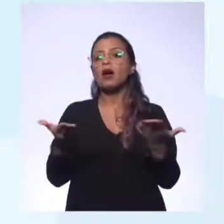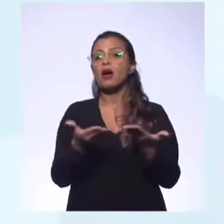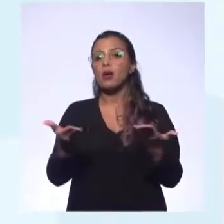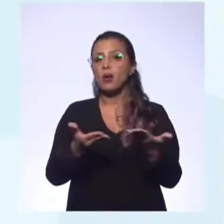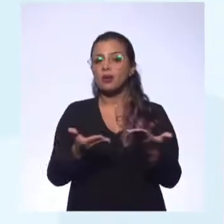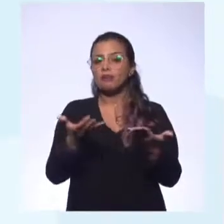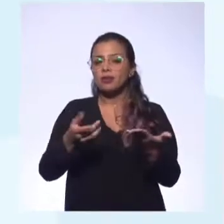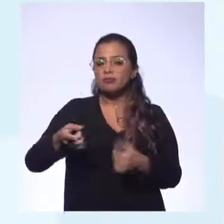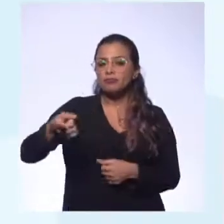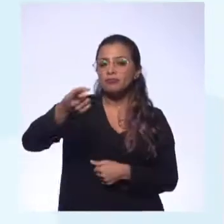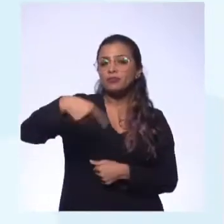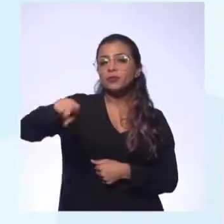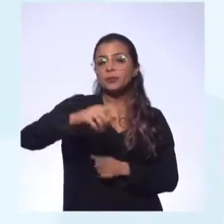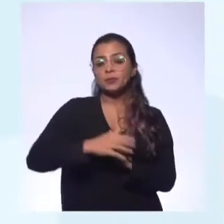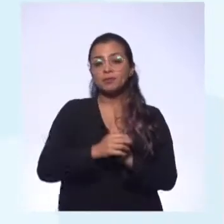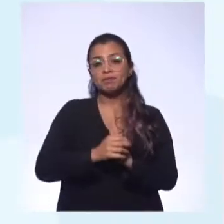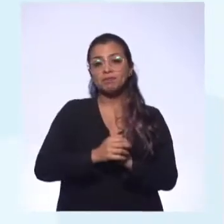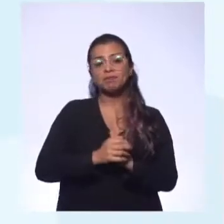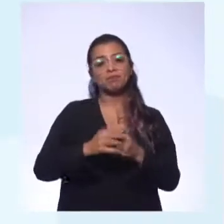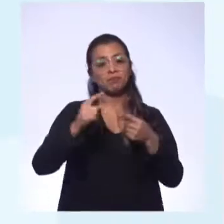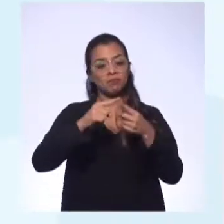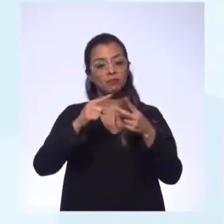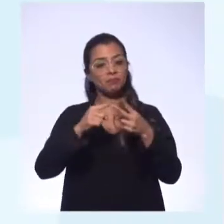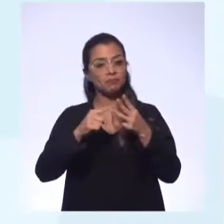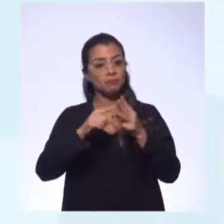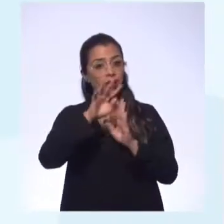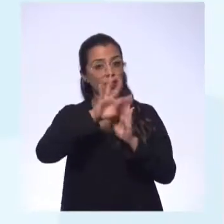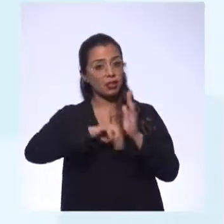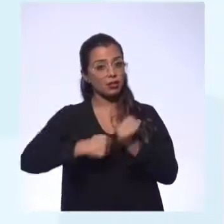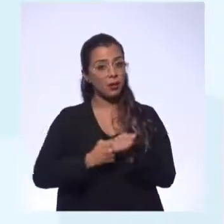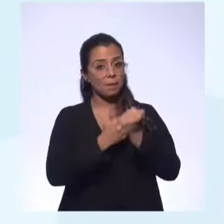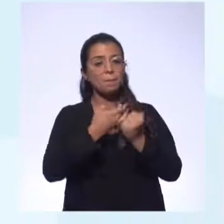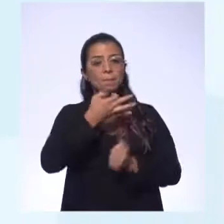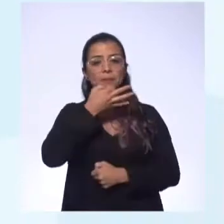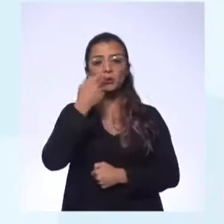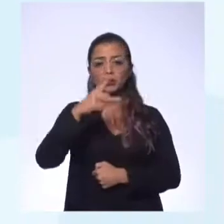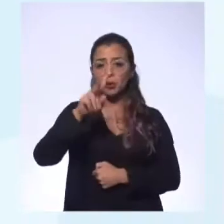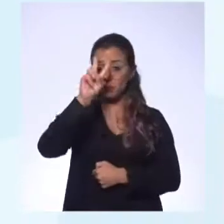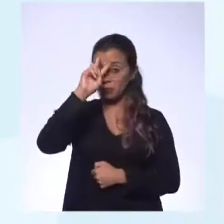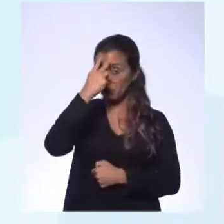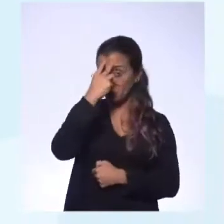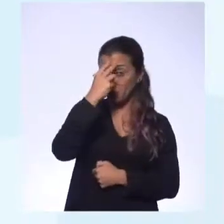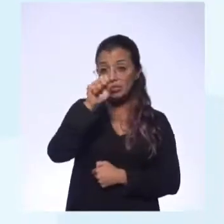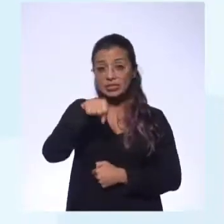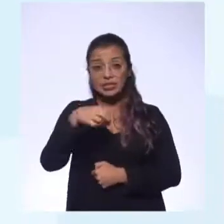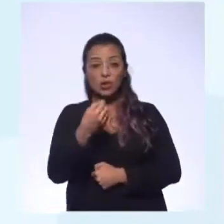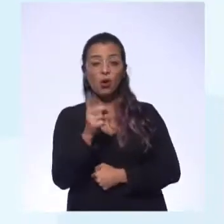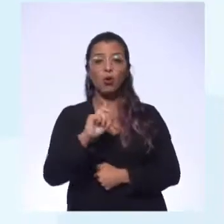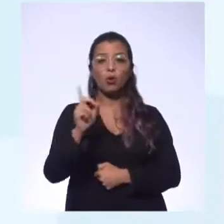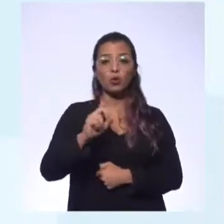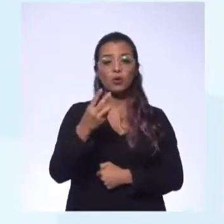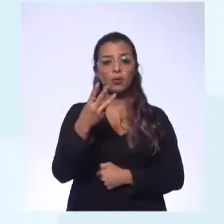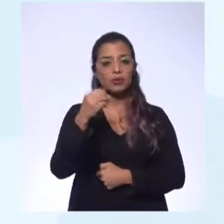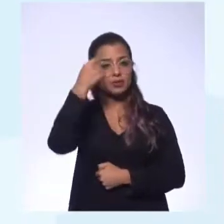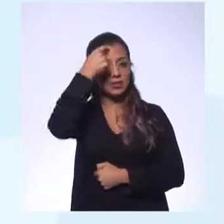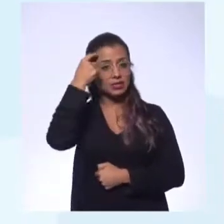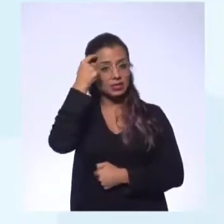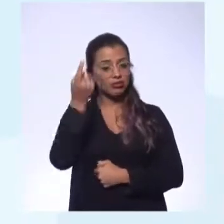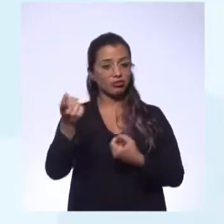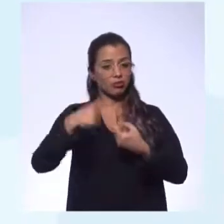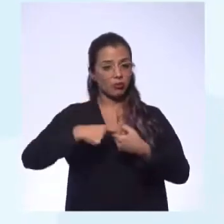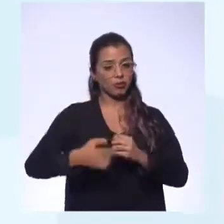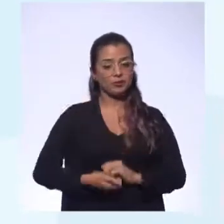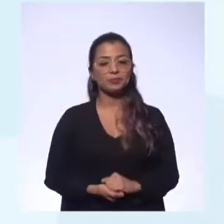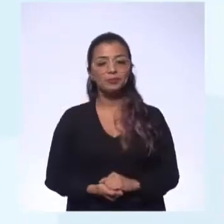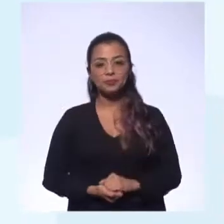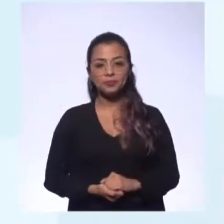é com vocês. Após ler os textos de apoio, sua opinião mudou? Sim ou não? 30 segundos e a gente